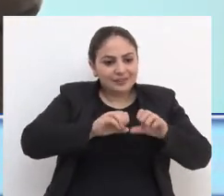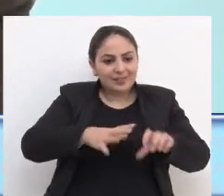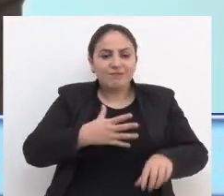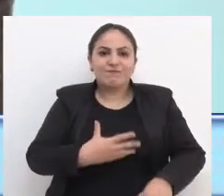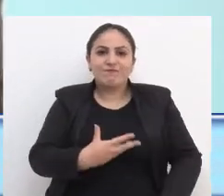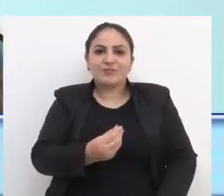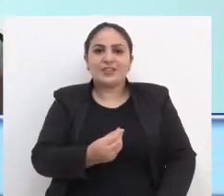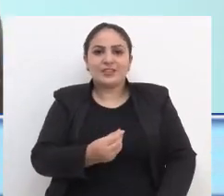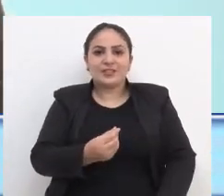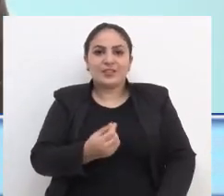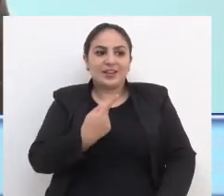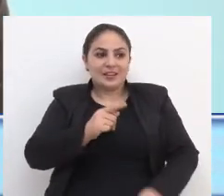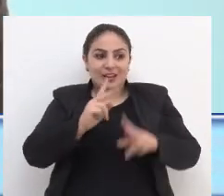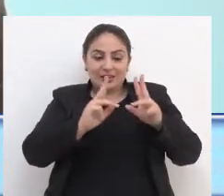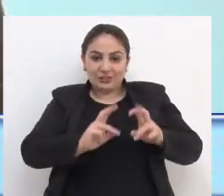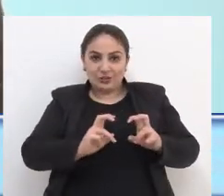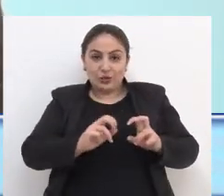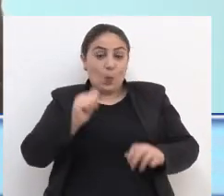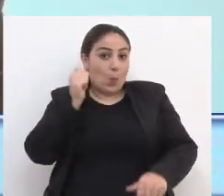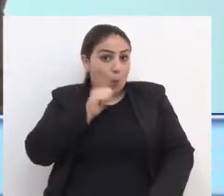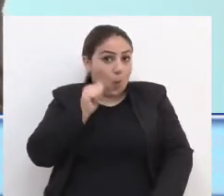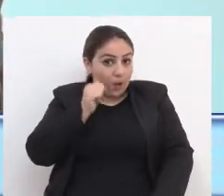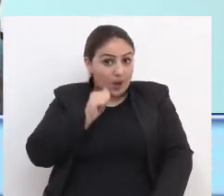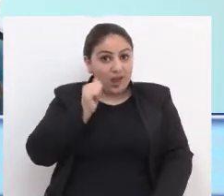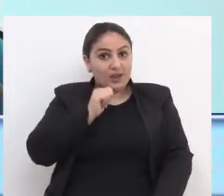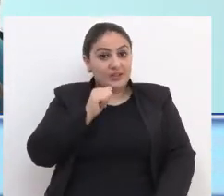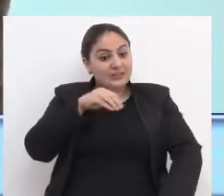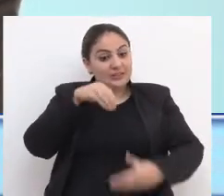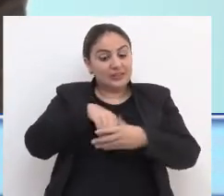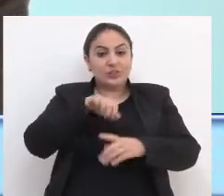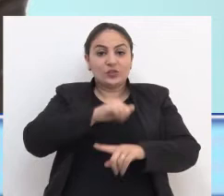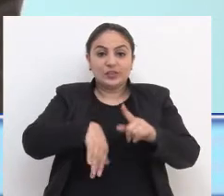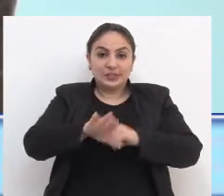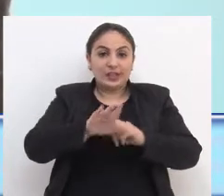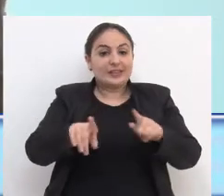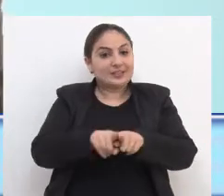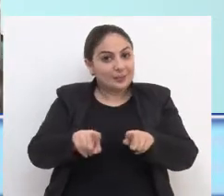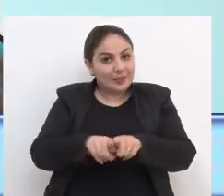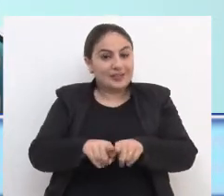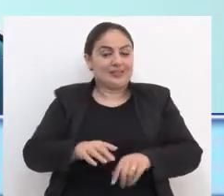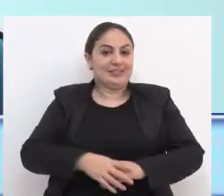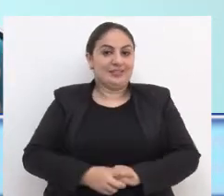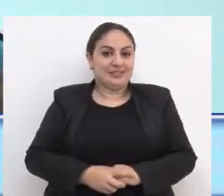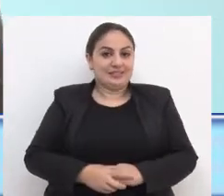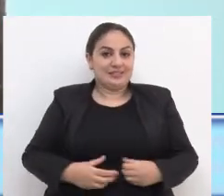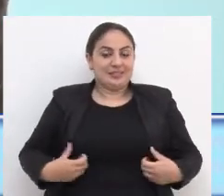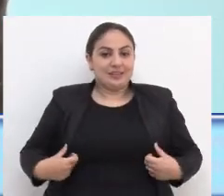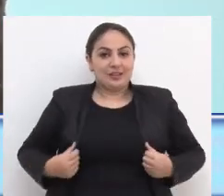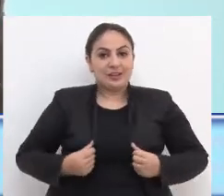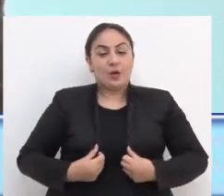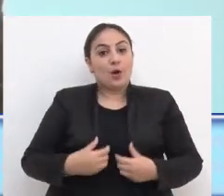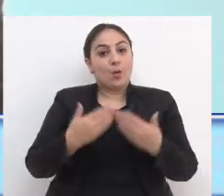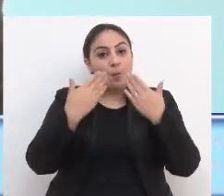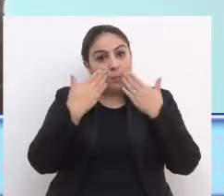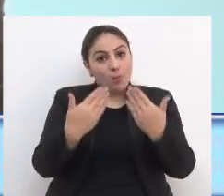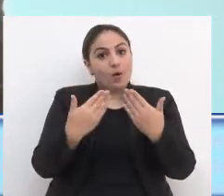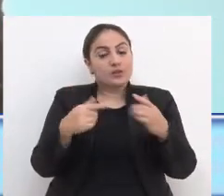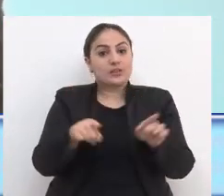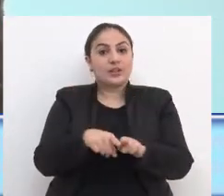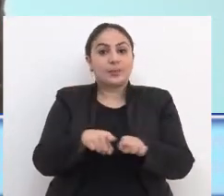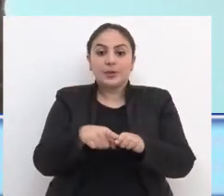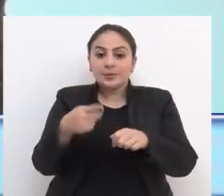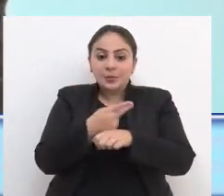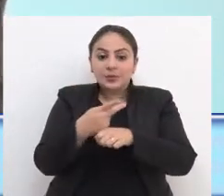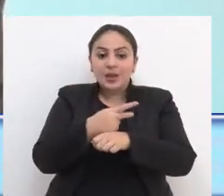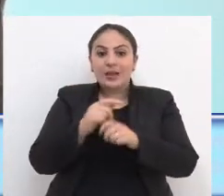seus filhos, a questão da mulher dentro dessa sociedade, né? Eu quis mostrar isso, né?